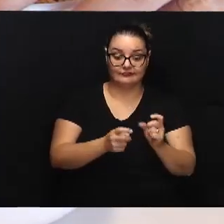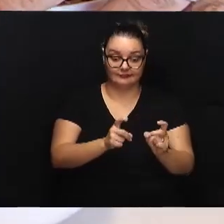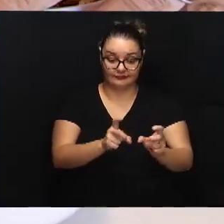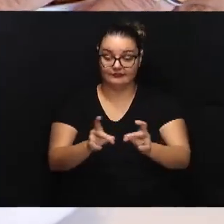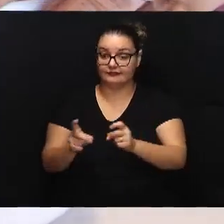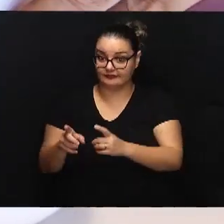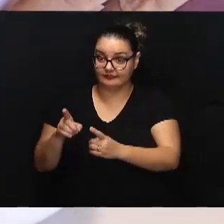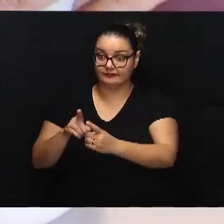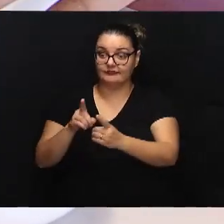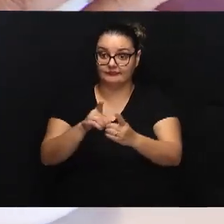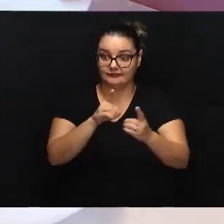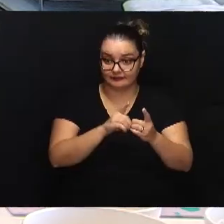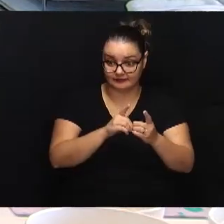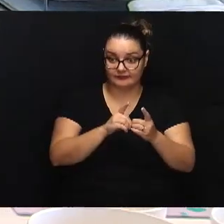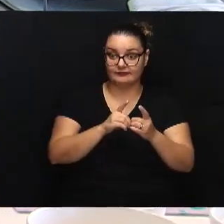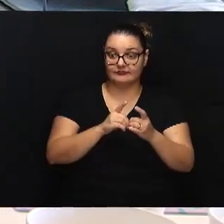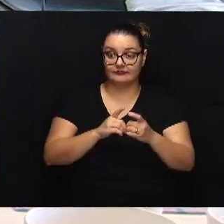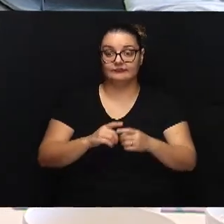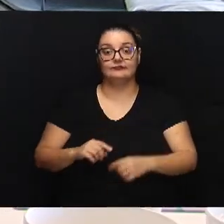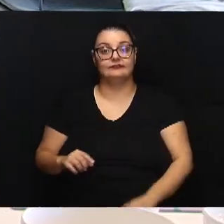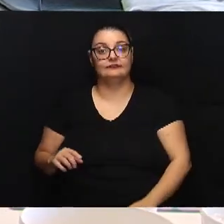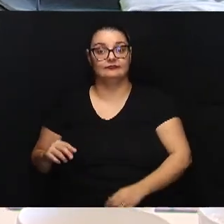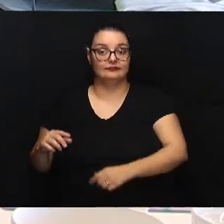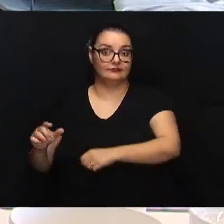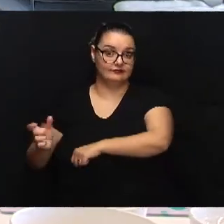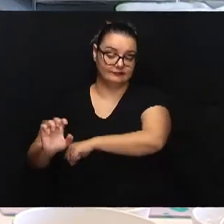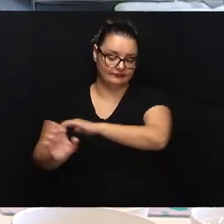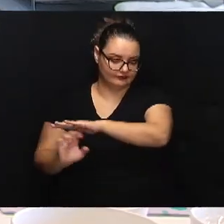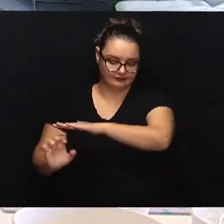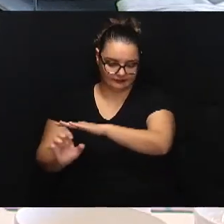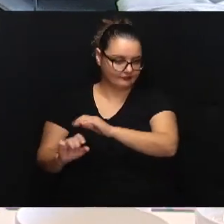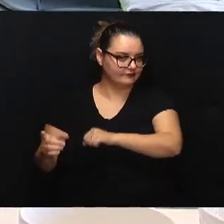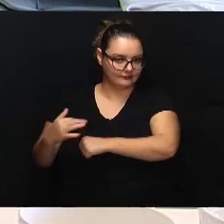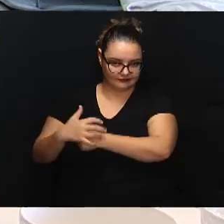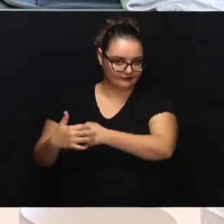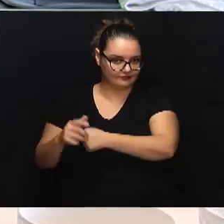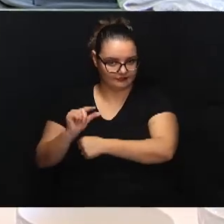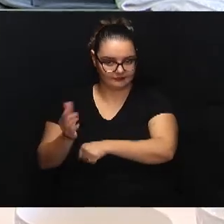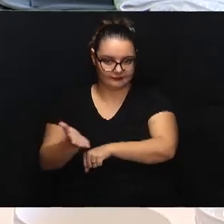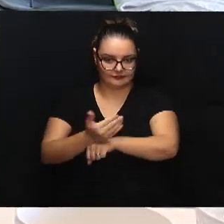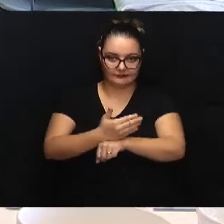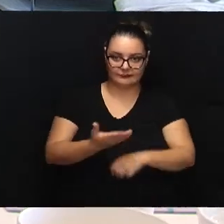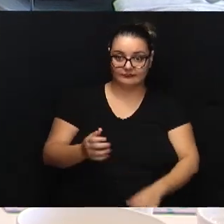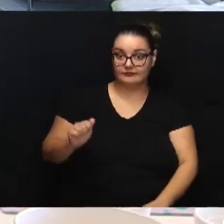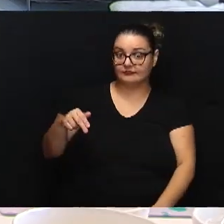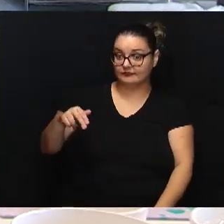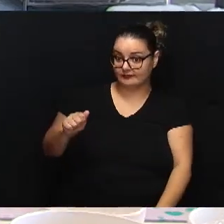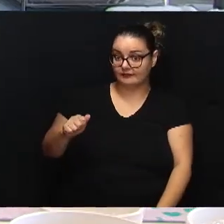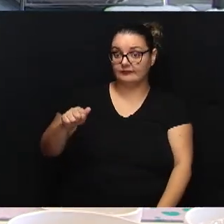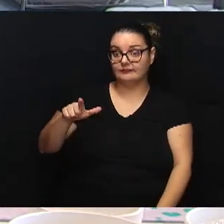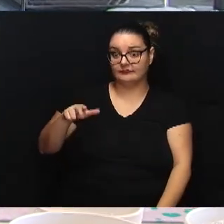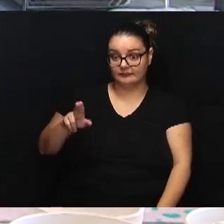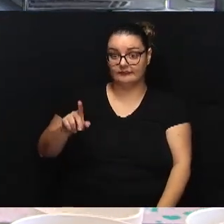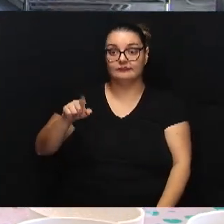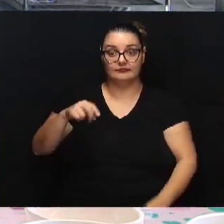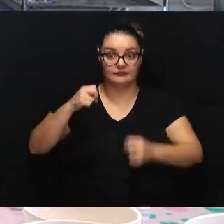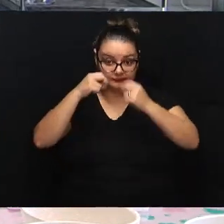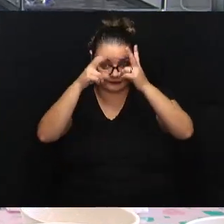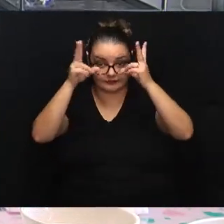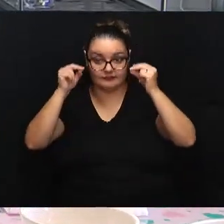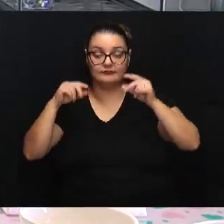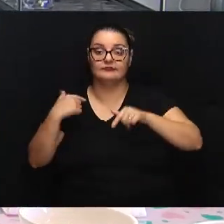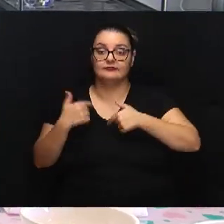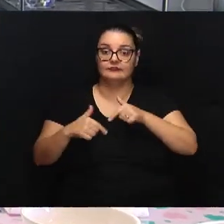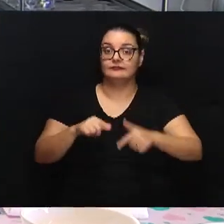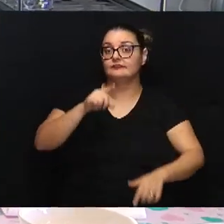dos comércios digitais. Um pouco antes desse período, Ana Lu, que é enfermeira, trabalhou em hospitais